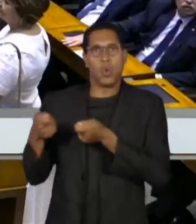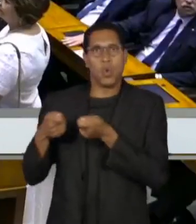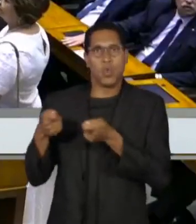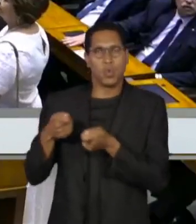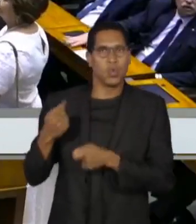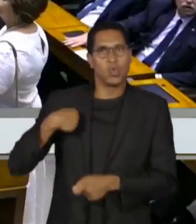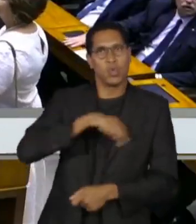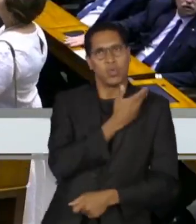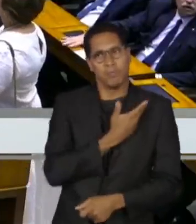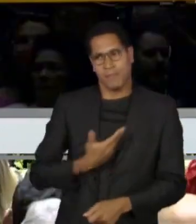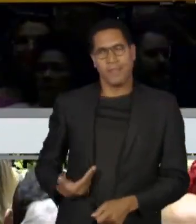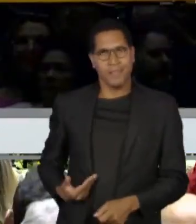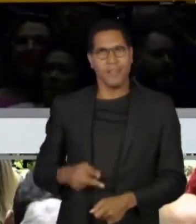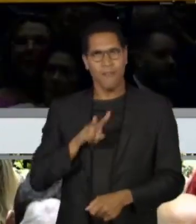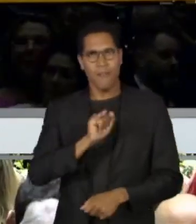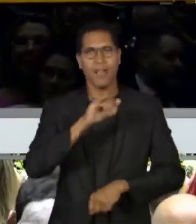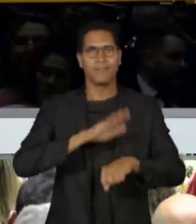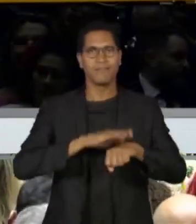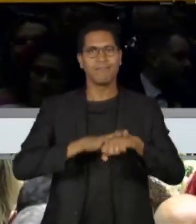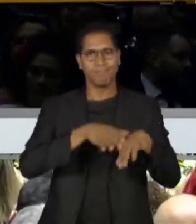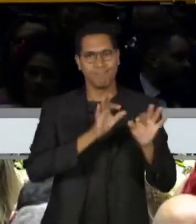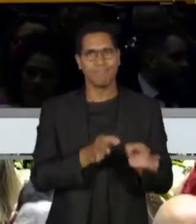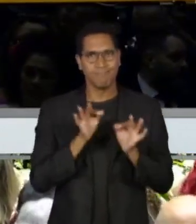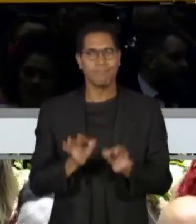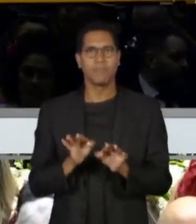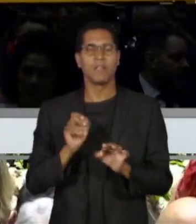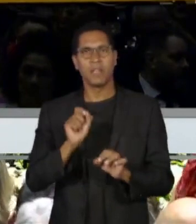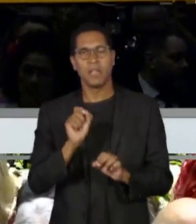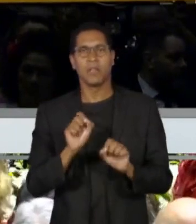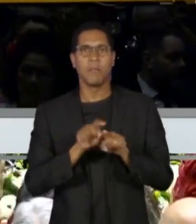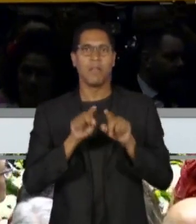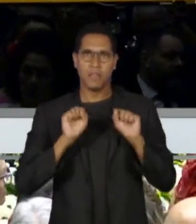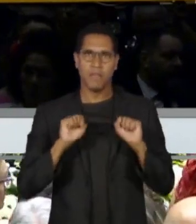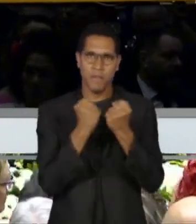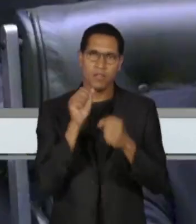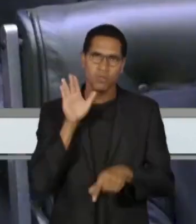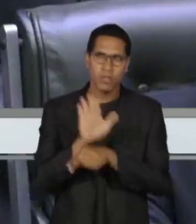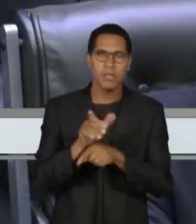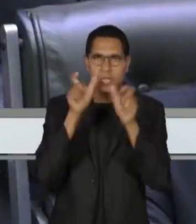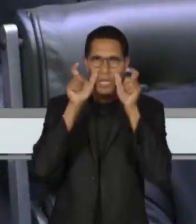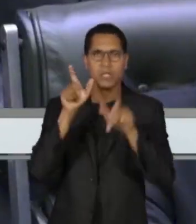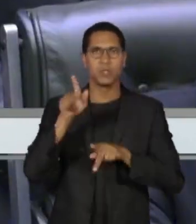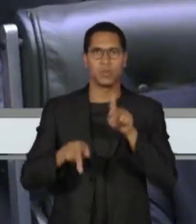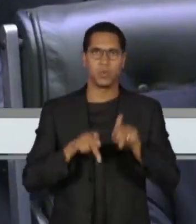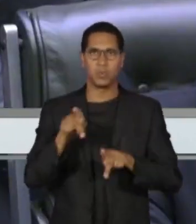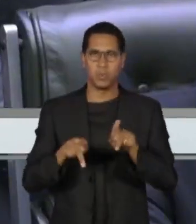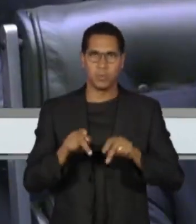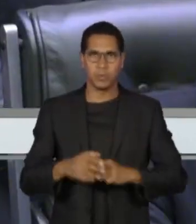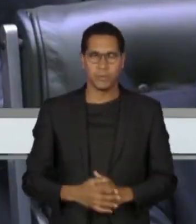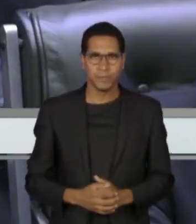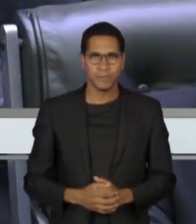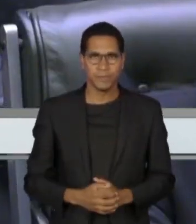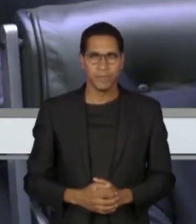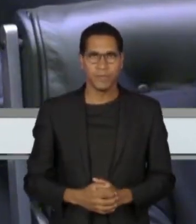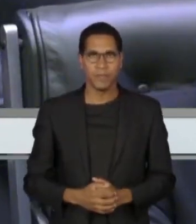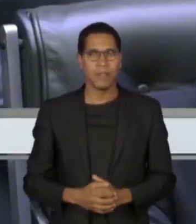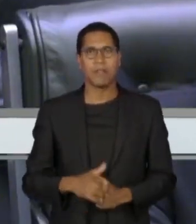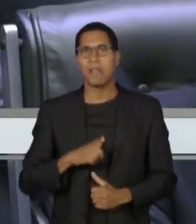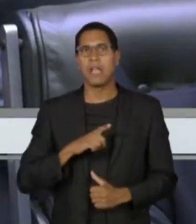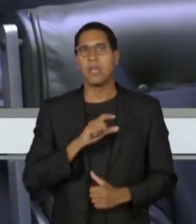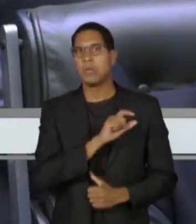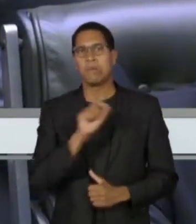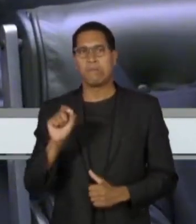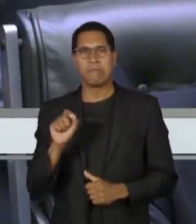republicanos voltarão a ser exercidos para defender o interesse público. Não carregamos nenhum ânimo